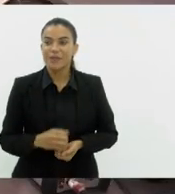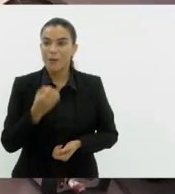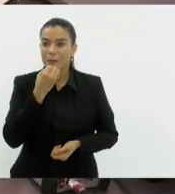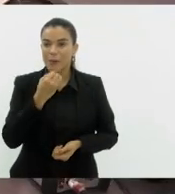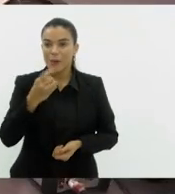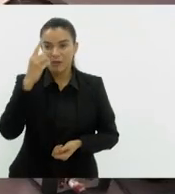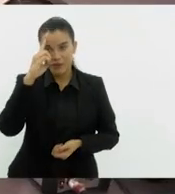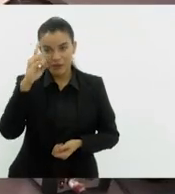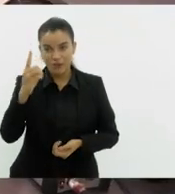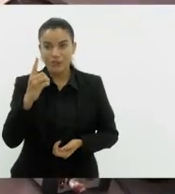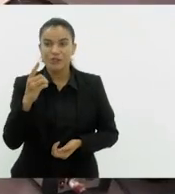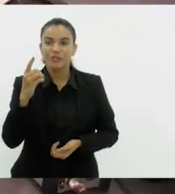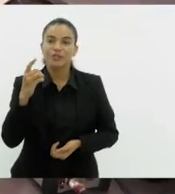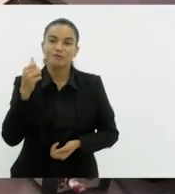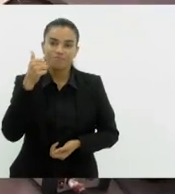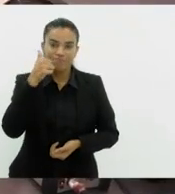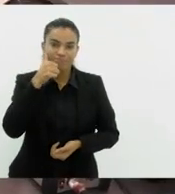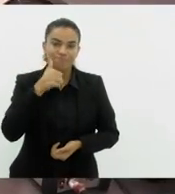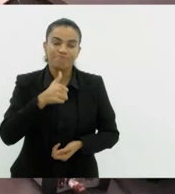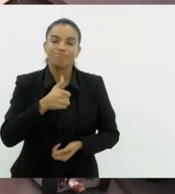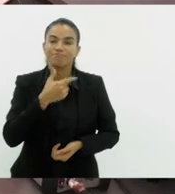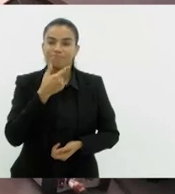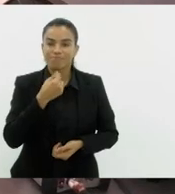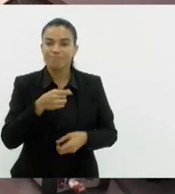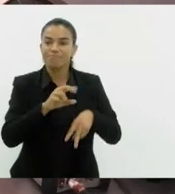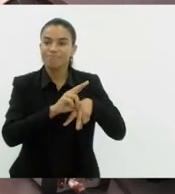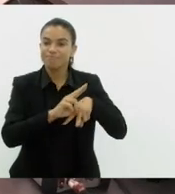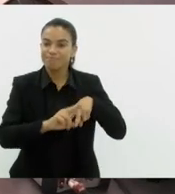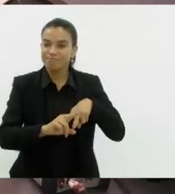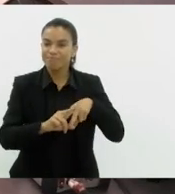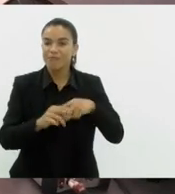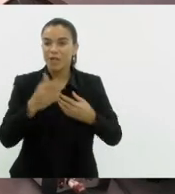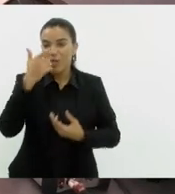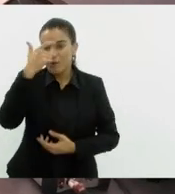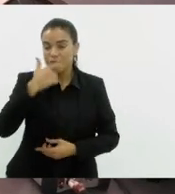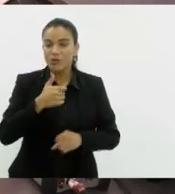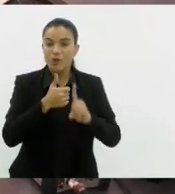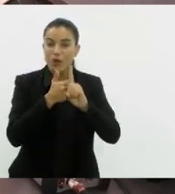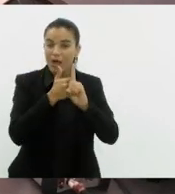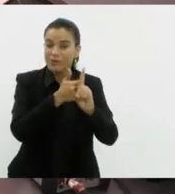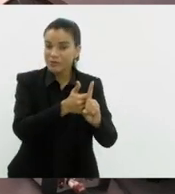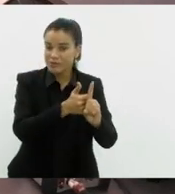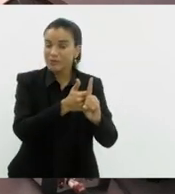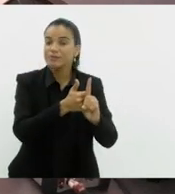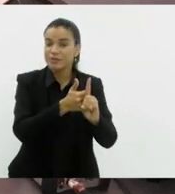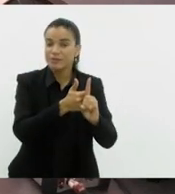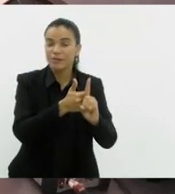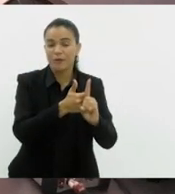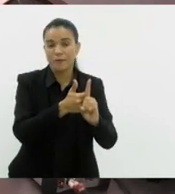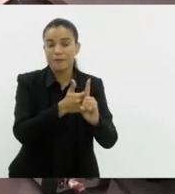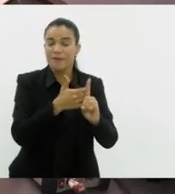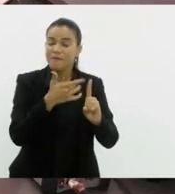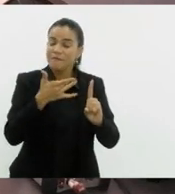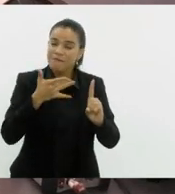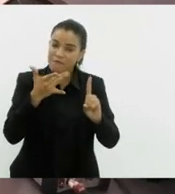dia a todos e a todas. Eu sou mãe atípica, sou mãe vítima da violência do Estado.